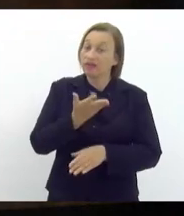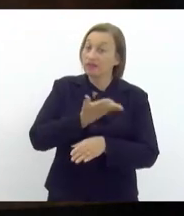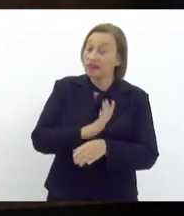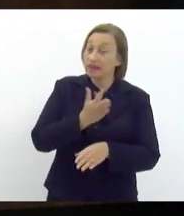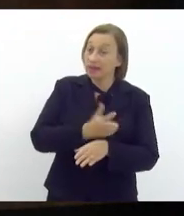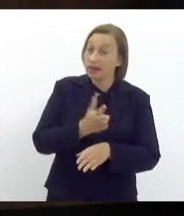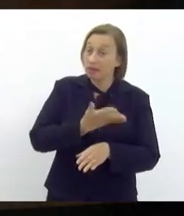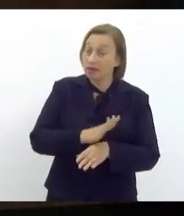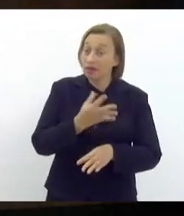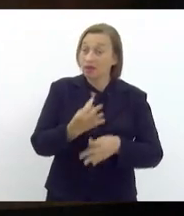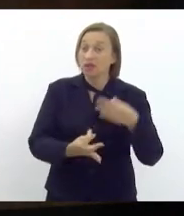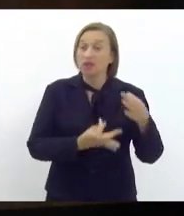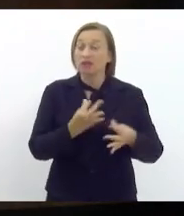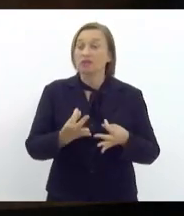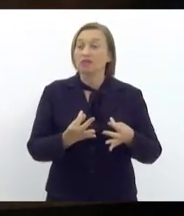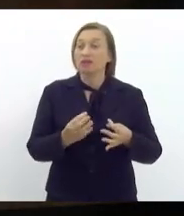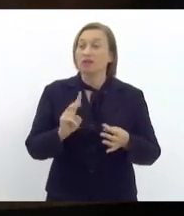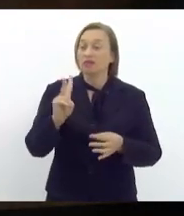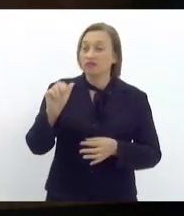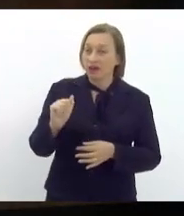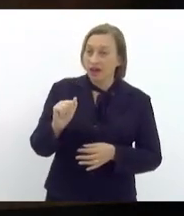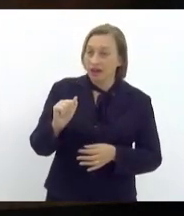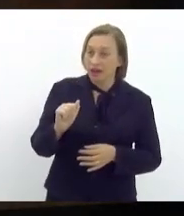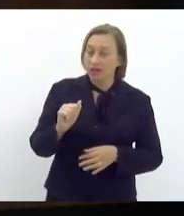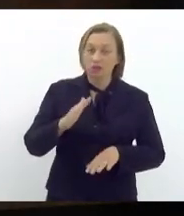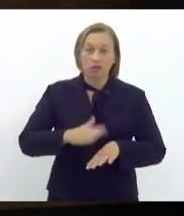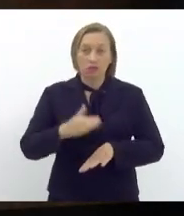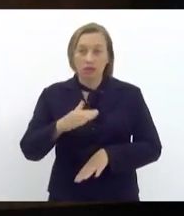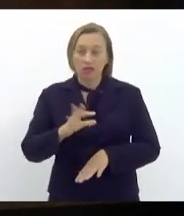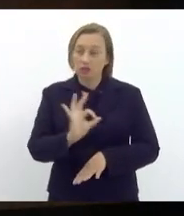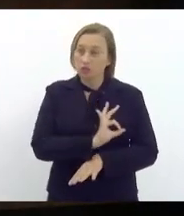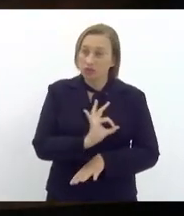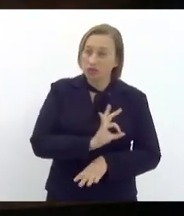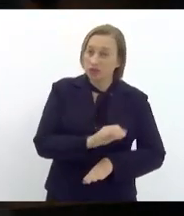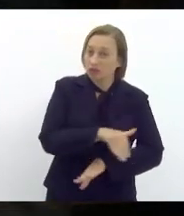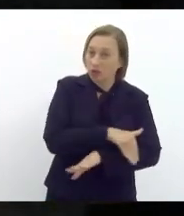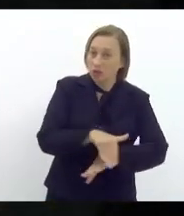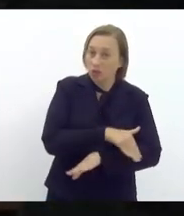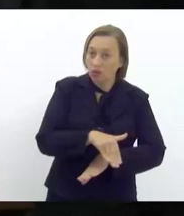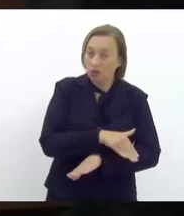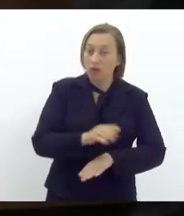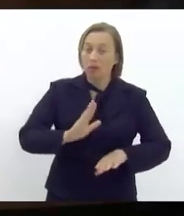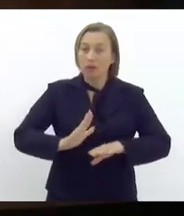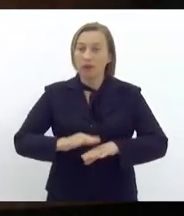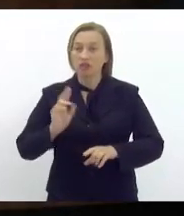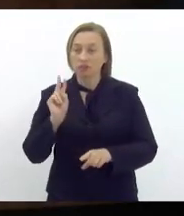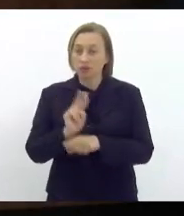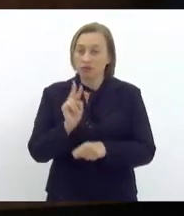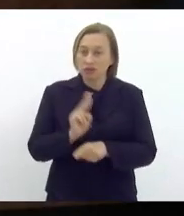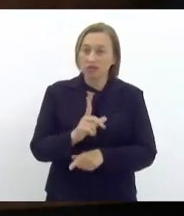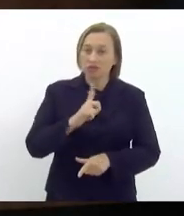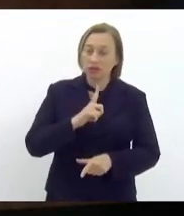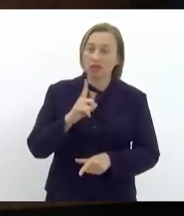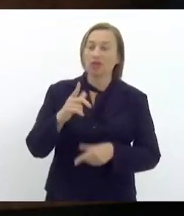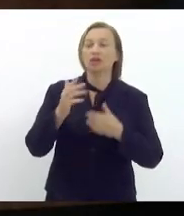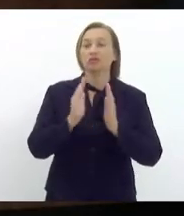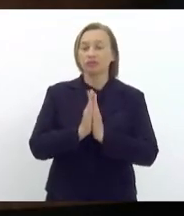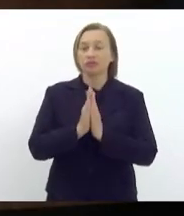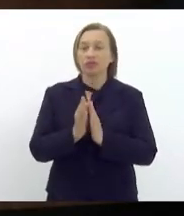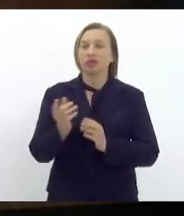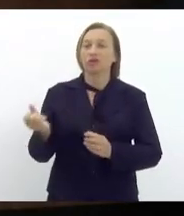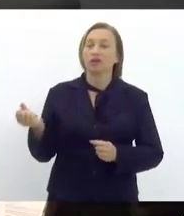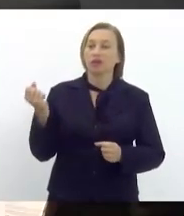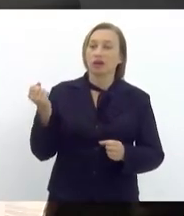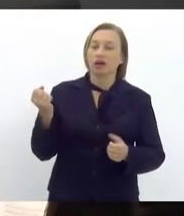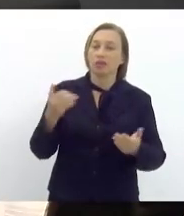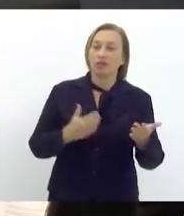60 a 70% do efetivo quanto mais policiais nas ruas maior a nossa proteção então espero que isso logo seja aprovado obrigado